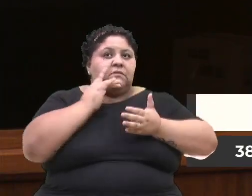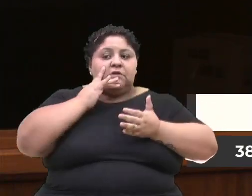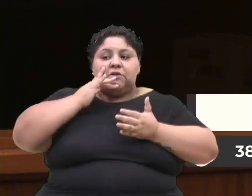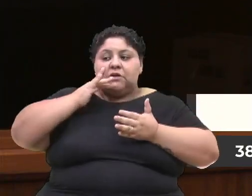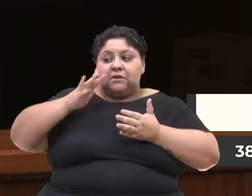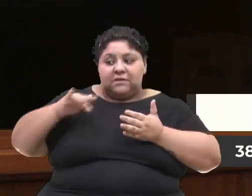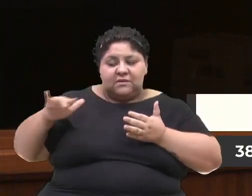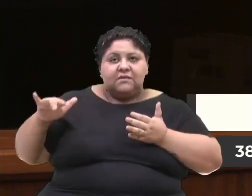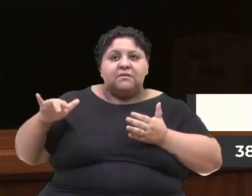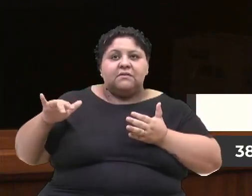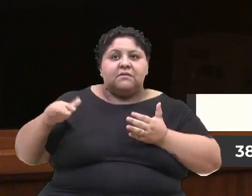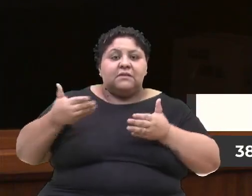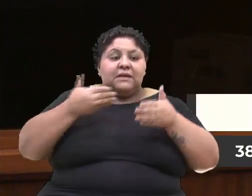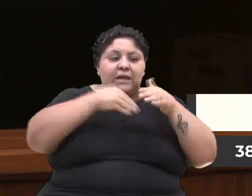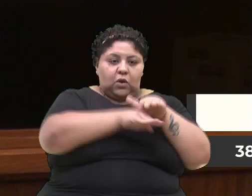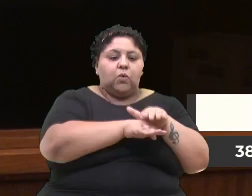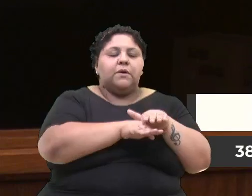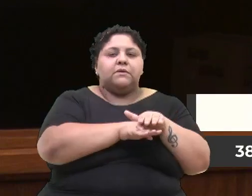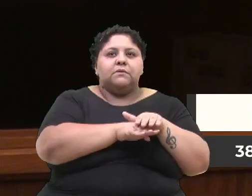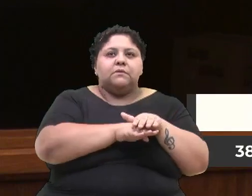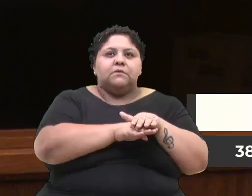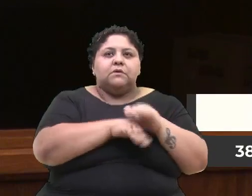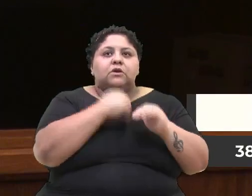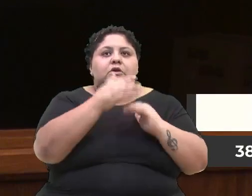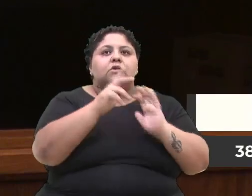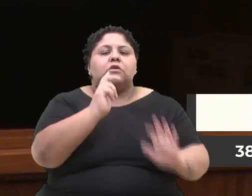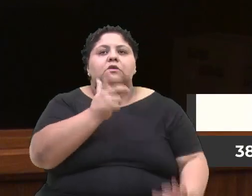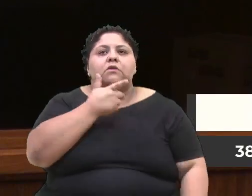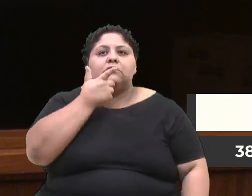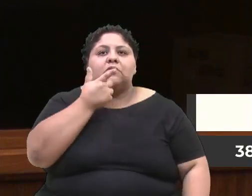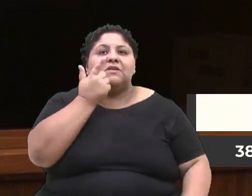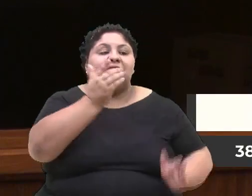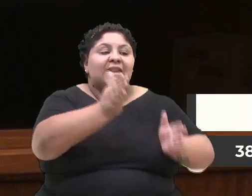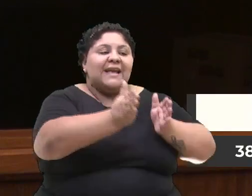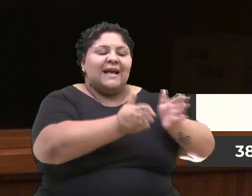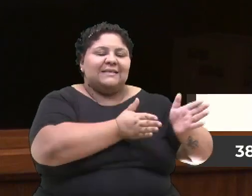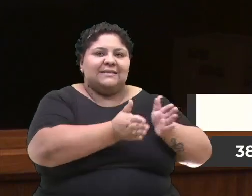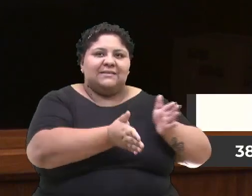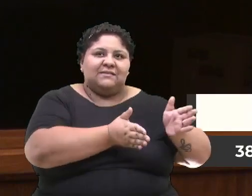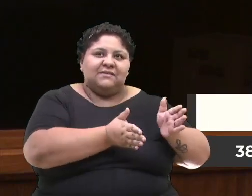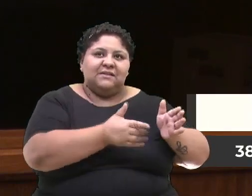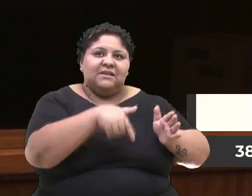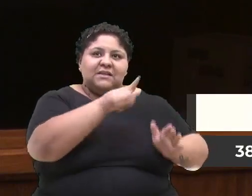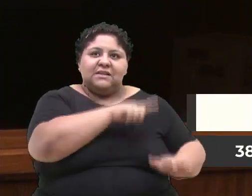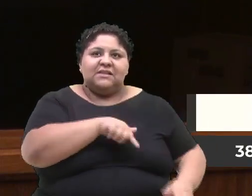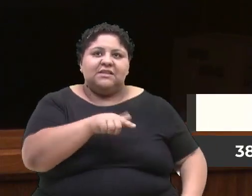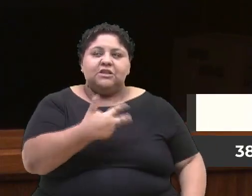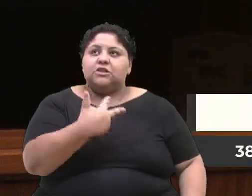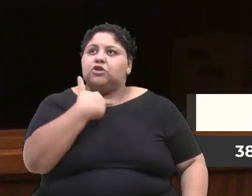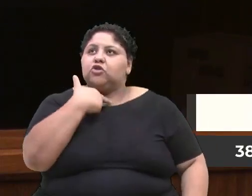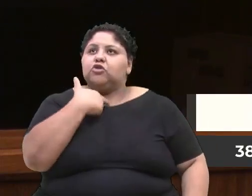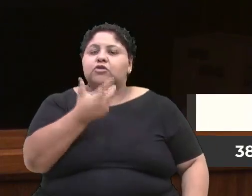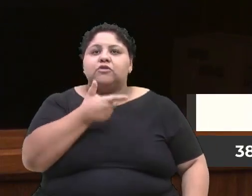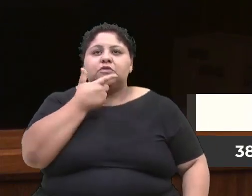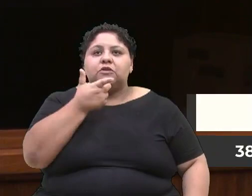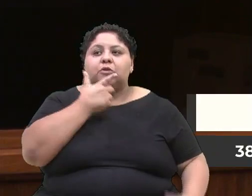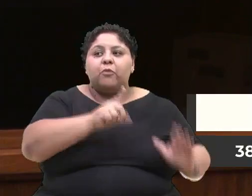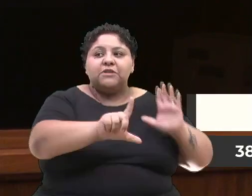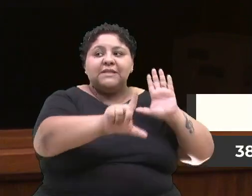estarão incluídas. Quando se fala em acessibilidade, a gente não pode falar em